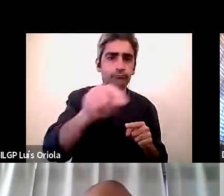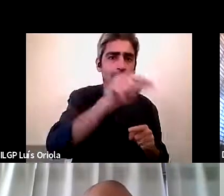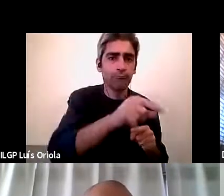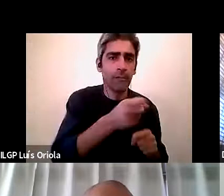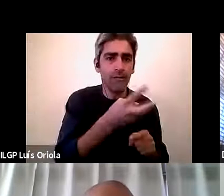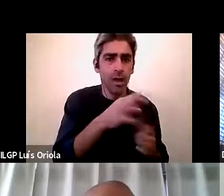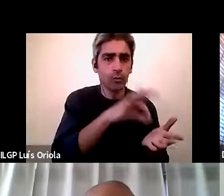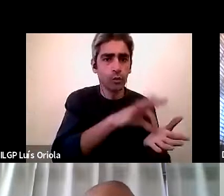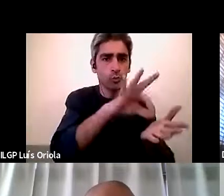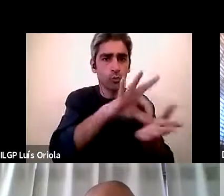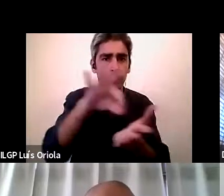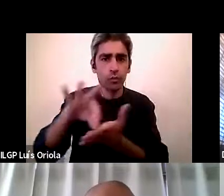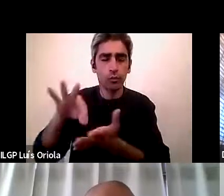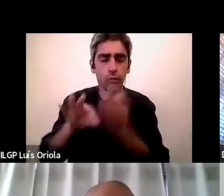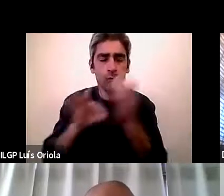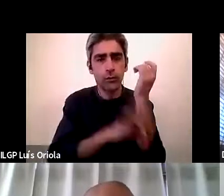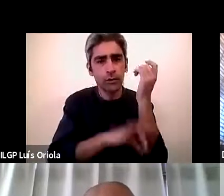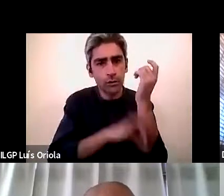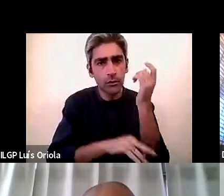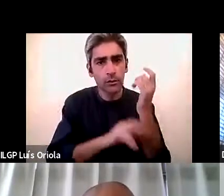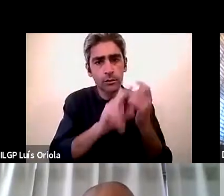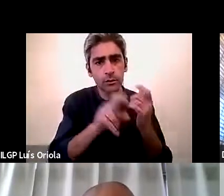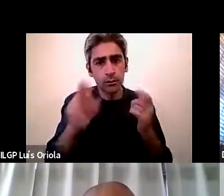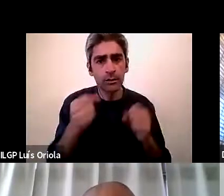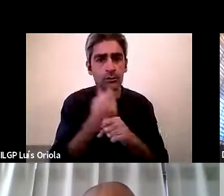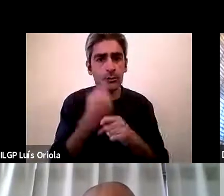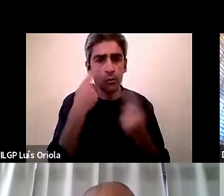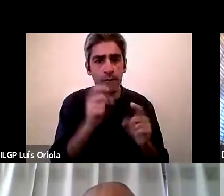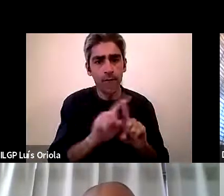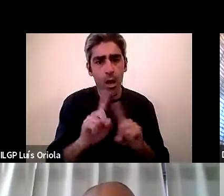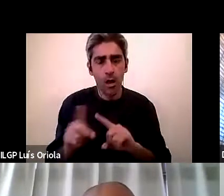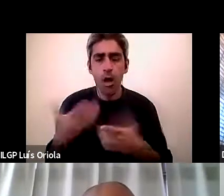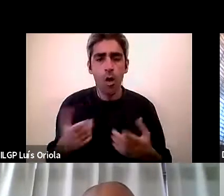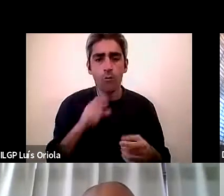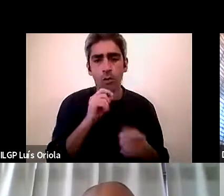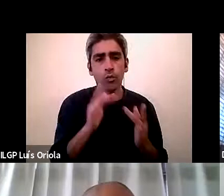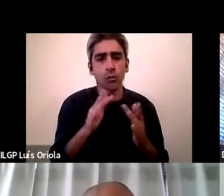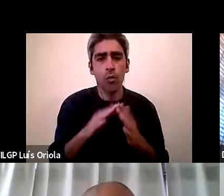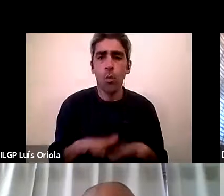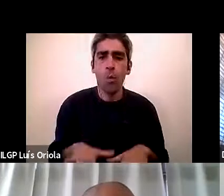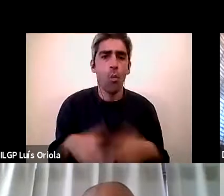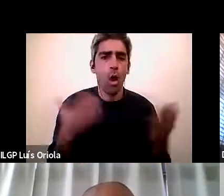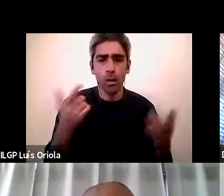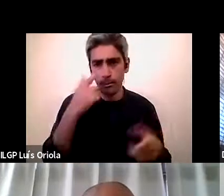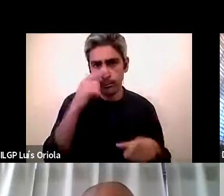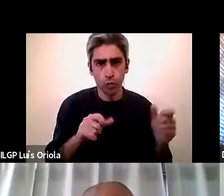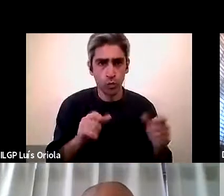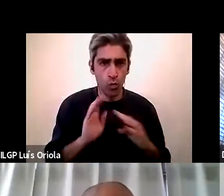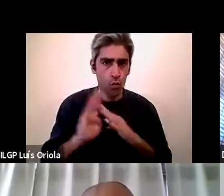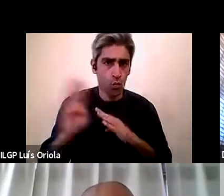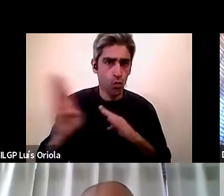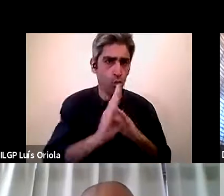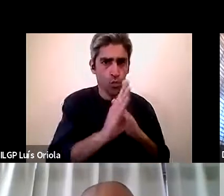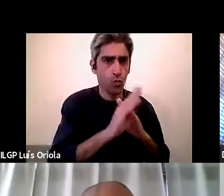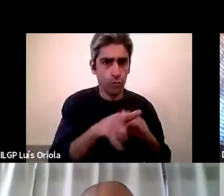a vários pontos, as várias juntas de freguesias ou vários serviços públicos. assim nós podemos contactar com qualquer pessoa, não é? Utilizando